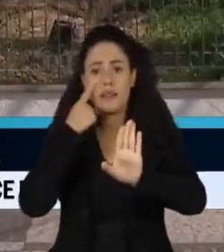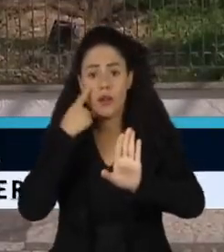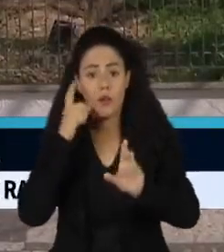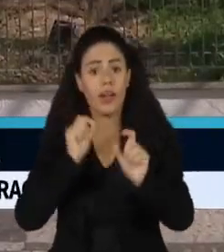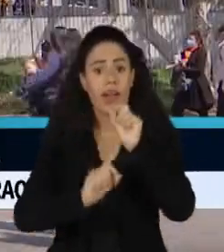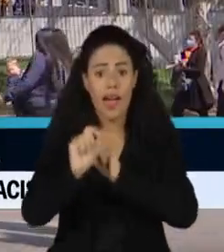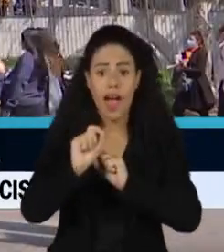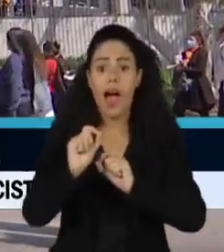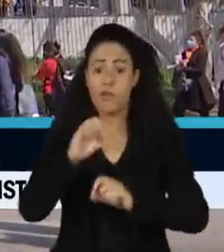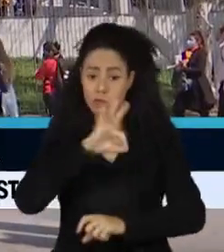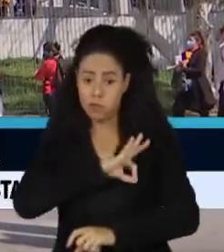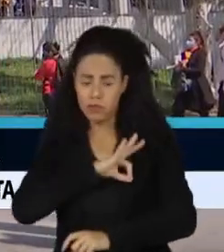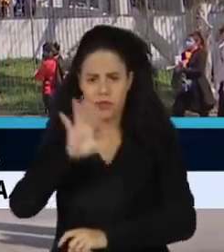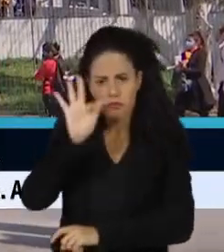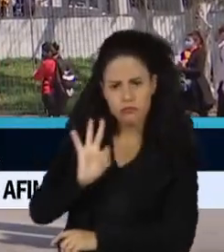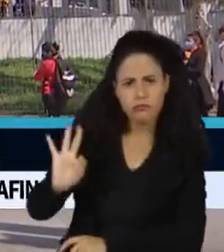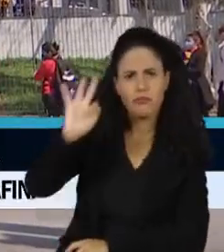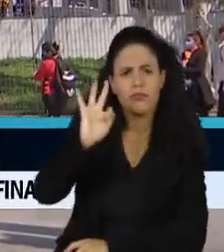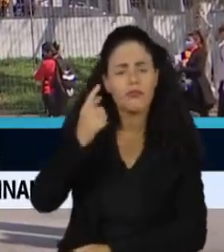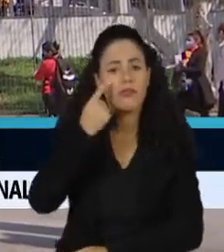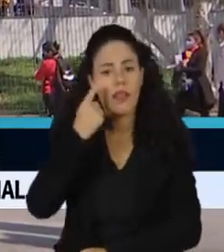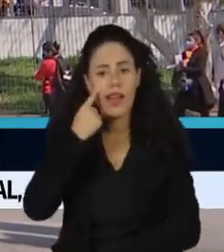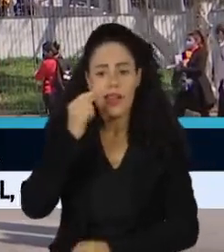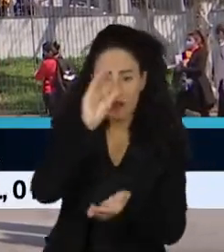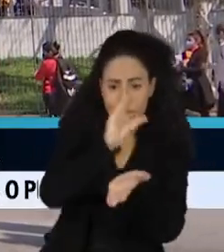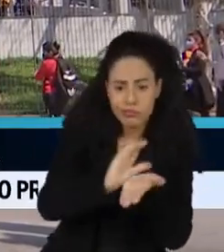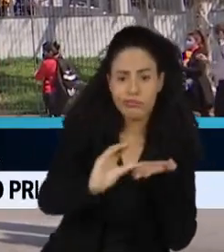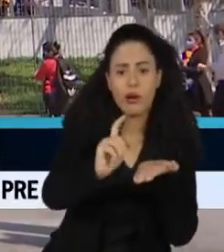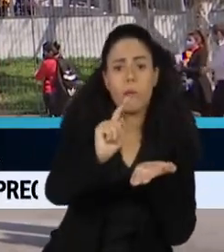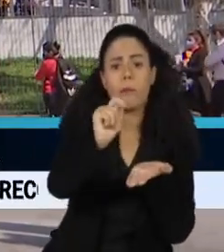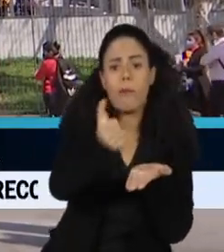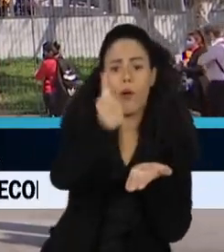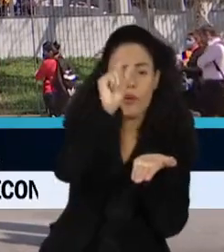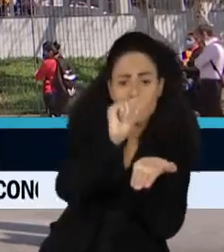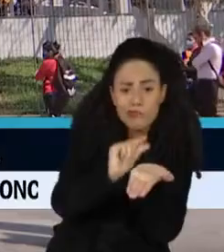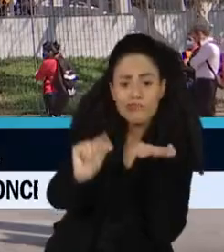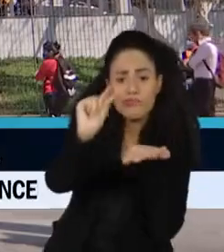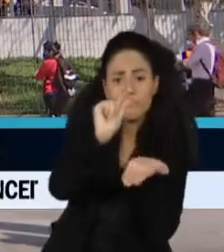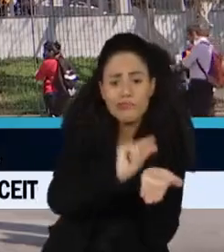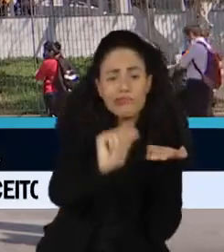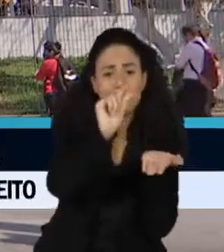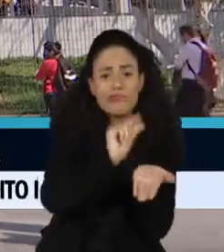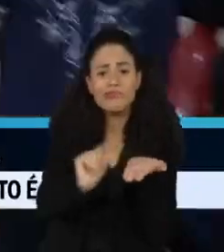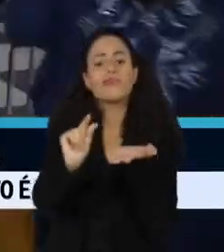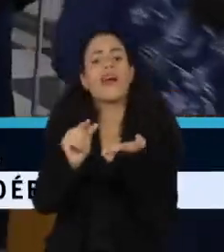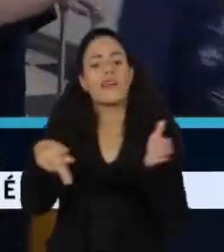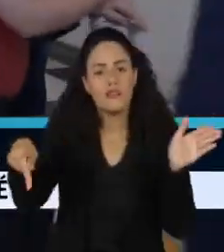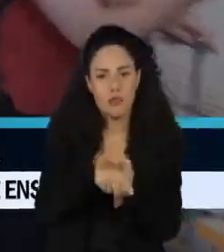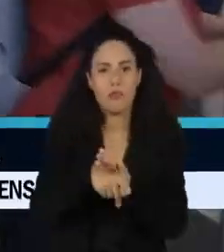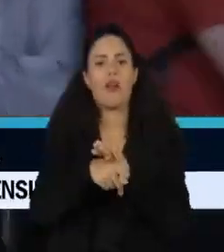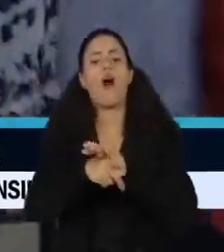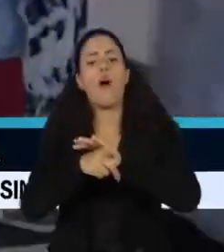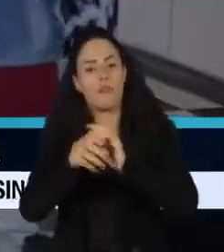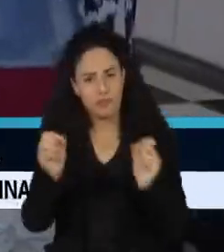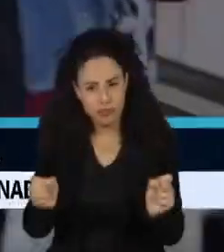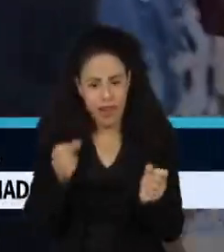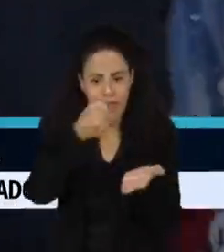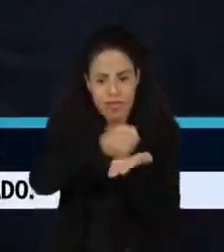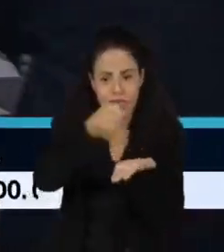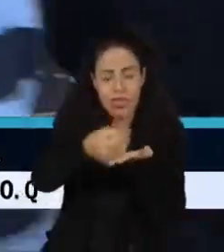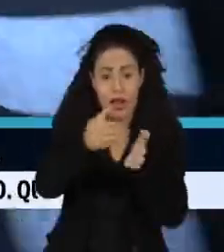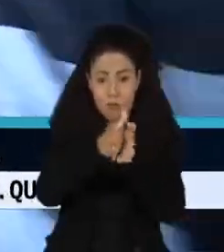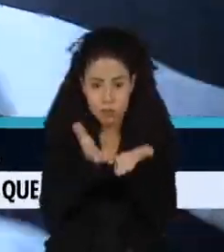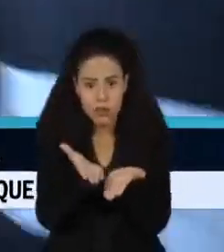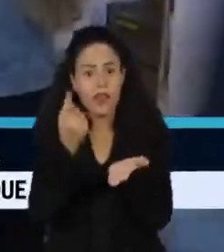que a medida decorre da insuficiência do orçamento destinado às atividades de controle migratório e emissão